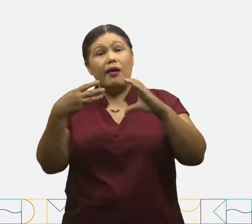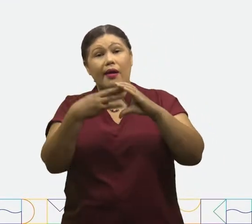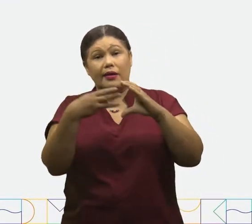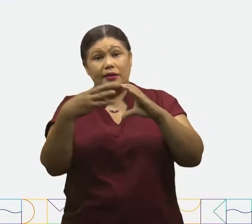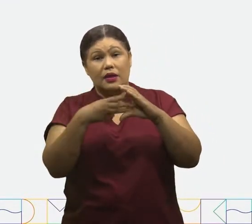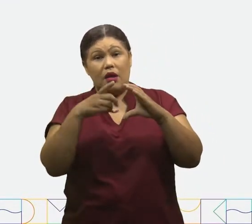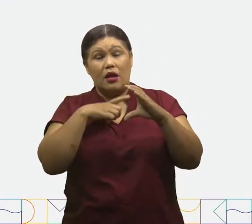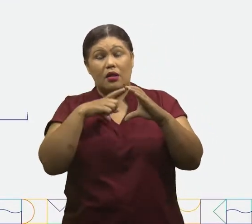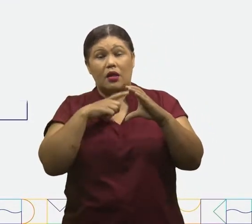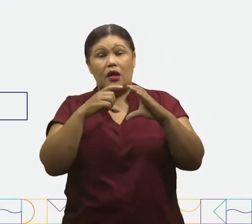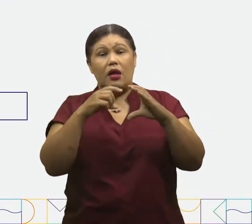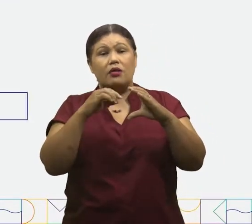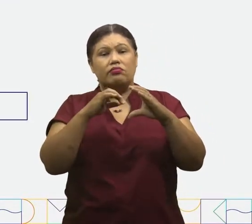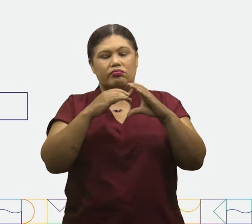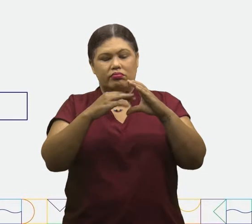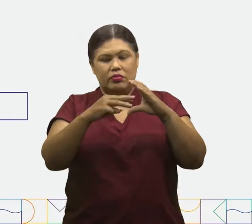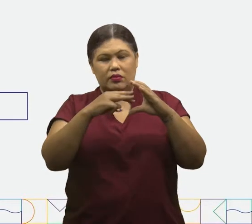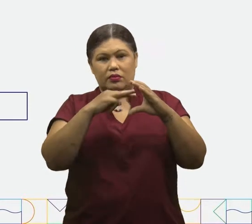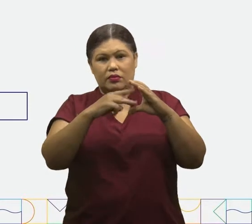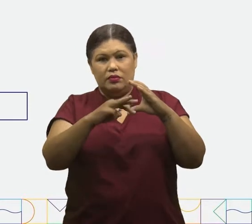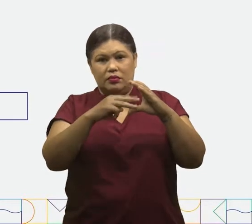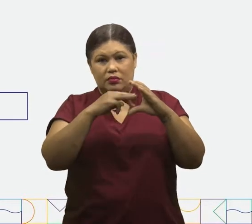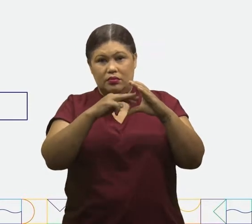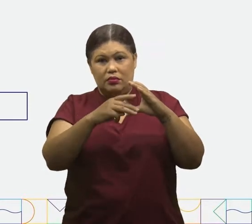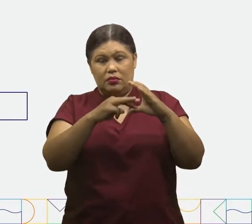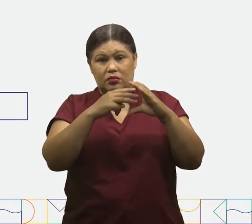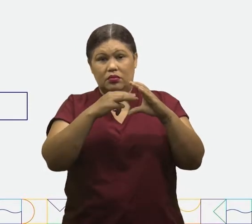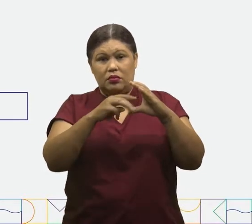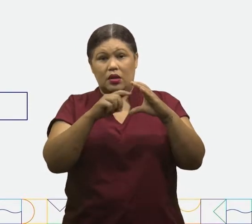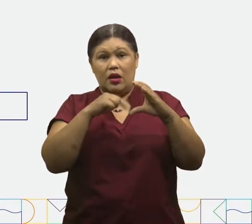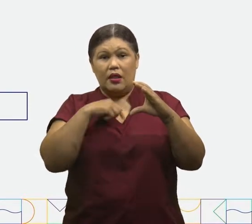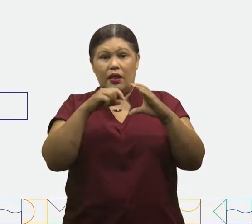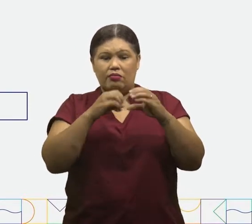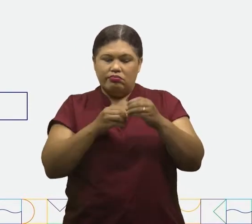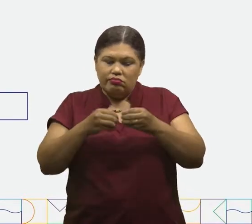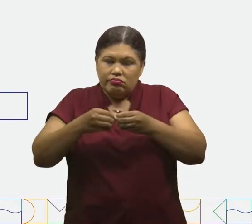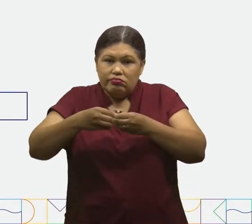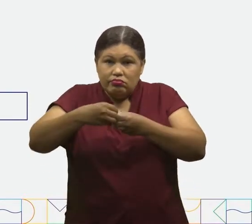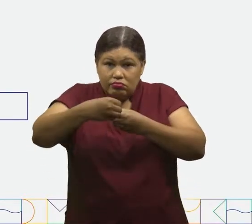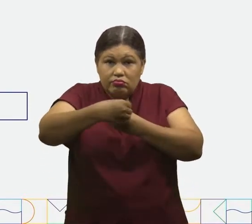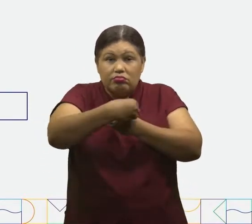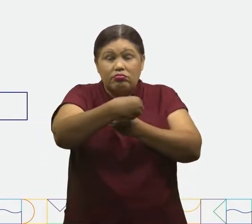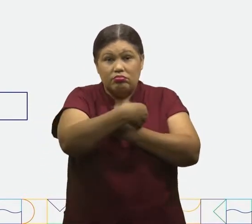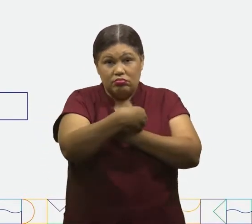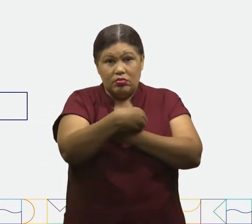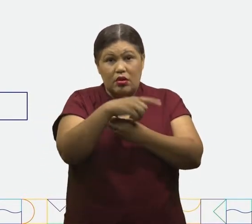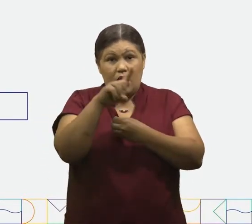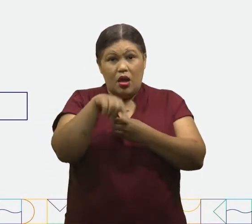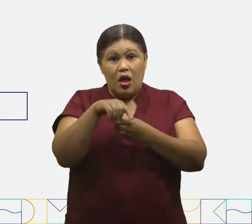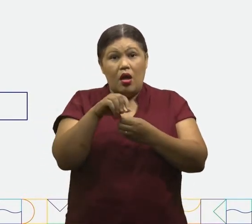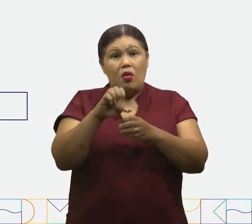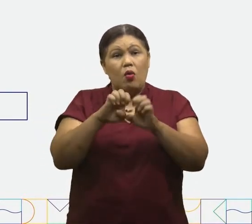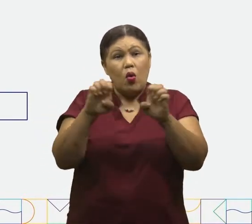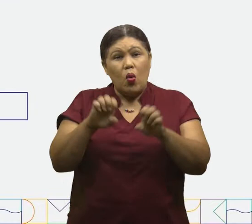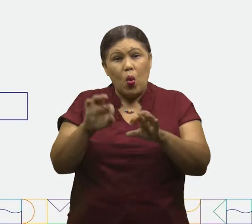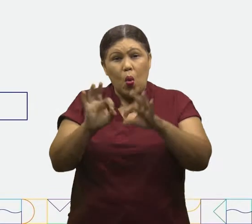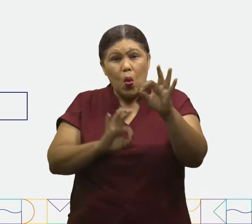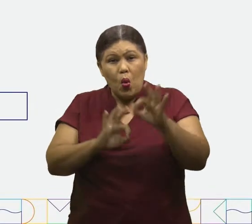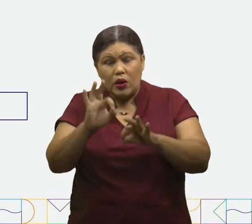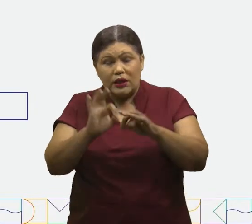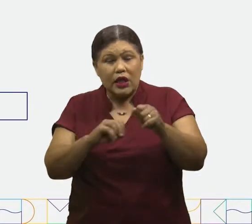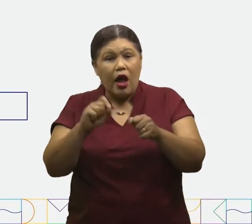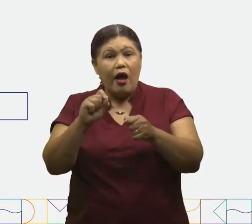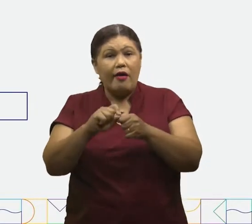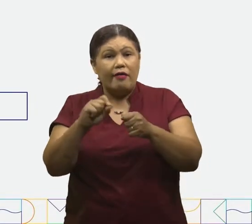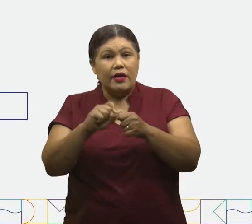as células possuem um citoplasma, que por sua vez possui organelas. As organelas são estruturas